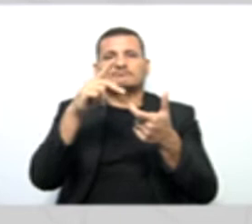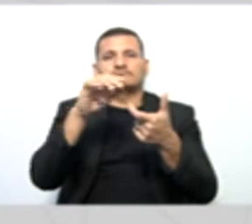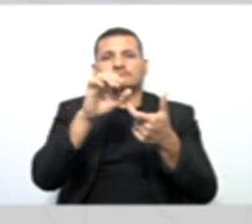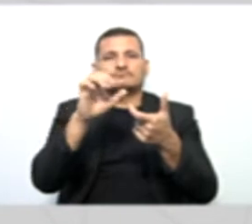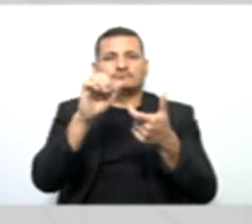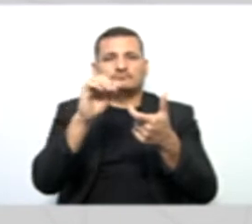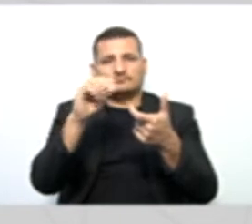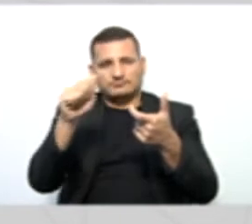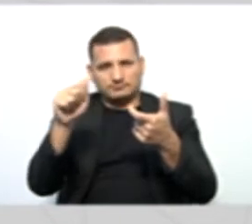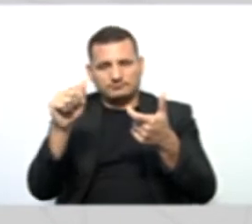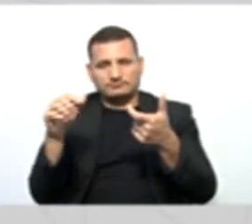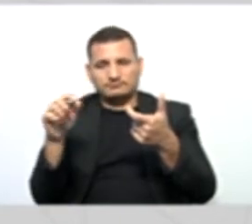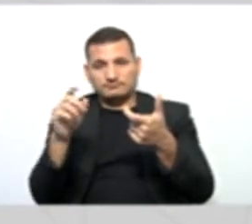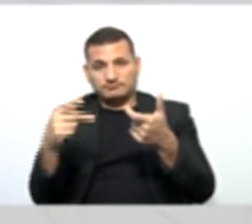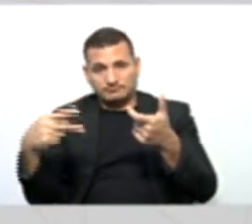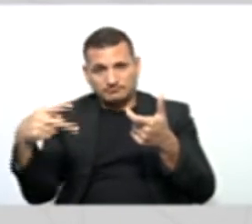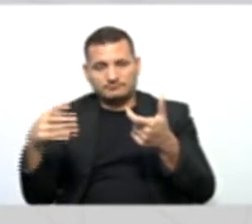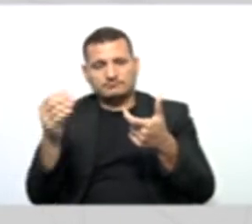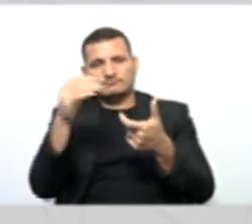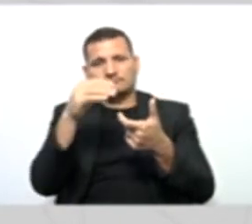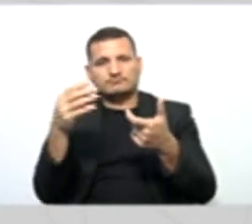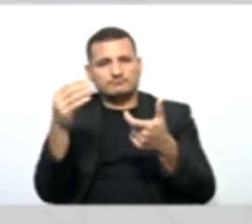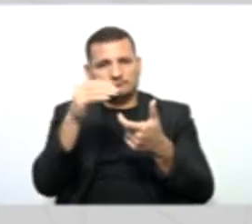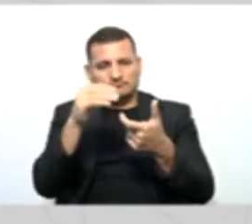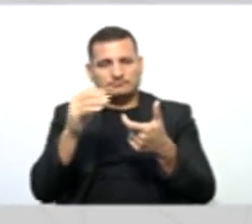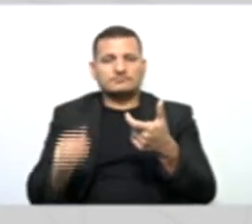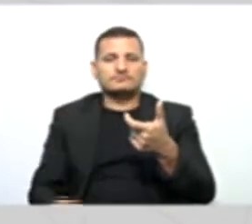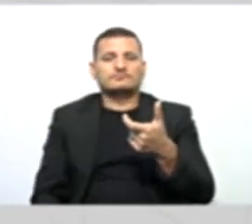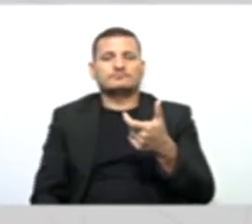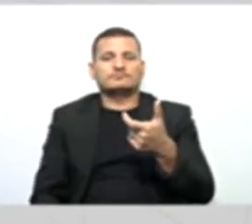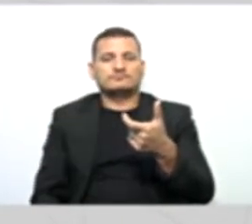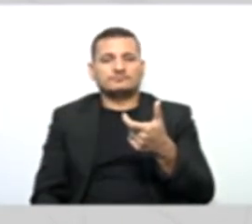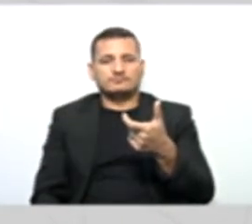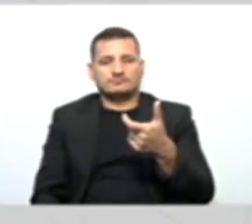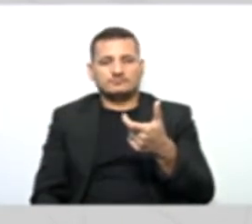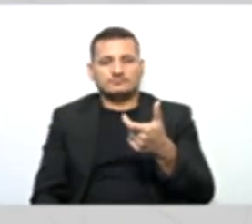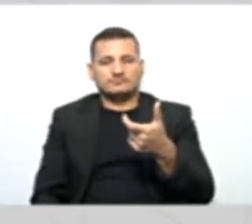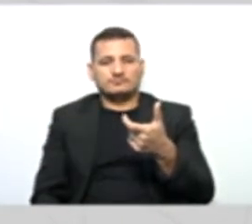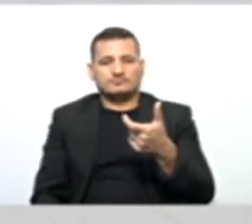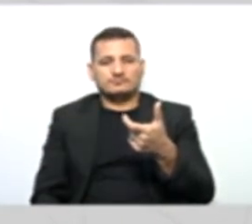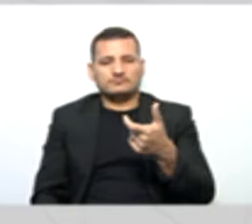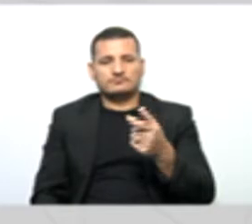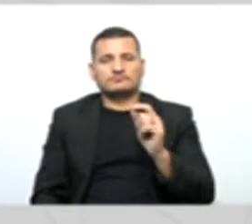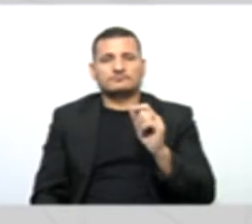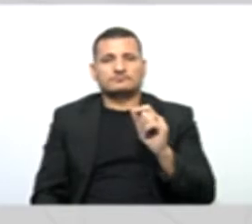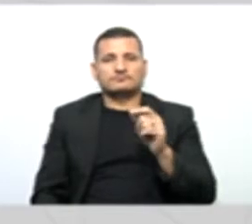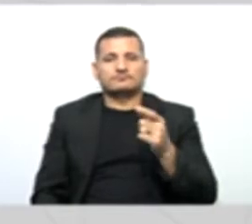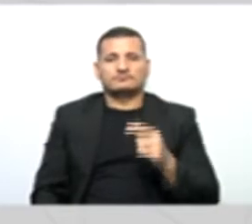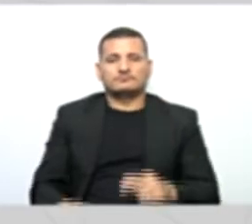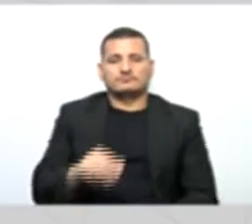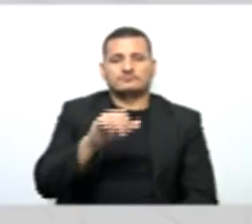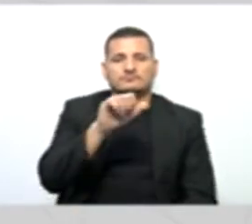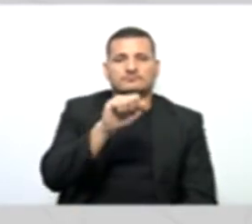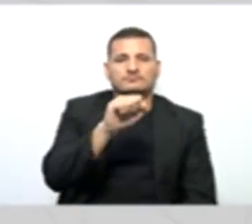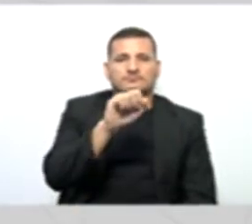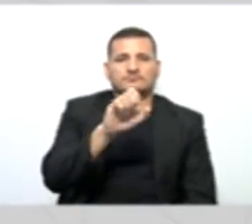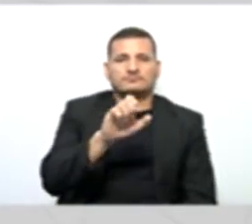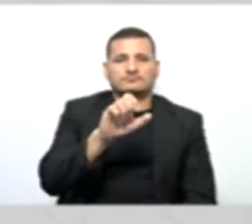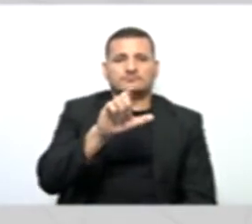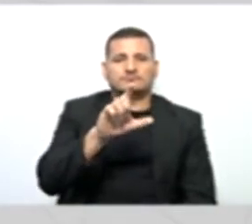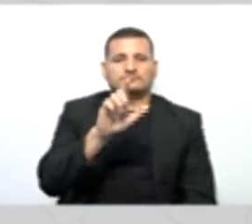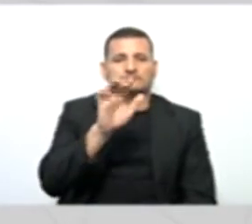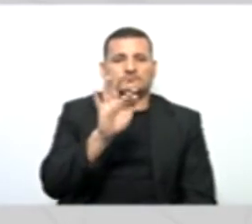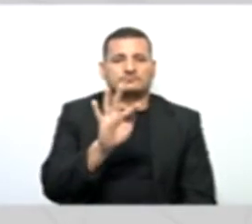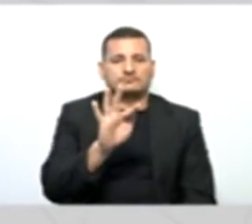idade. E aqui estão os parâmetros que nós recebemos, ó. Eu estou dizendo que o atributo nome recebe o